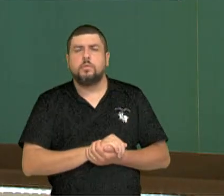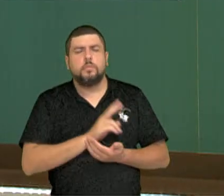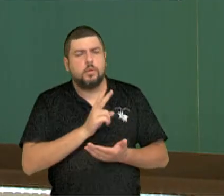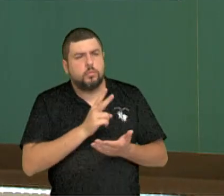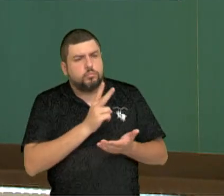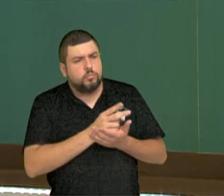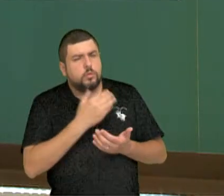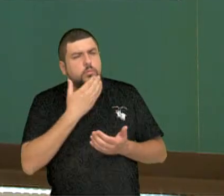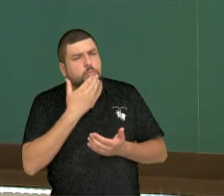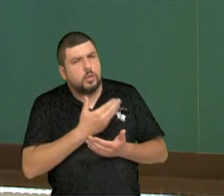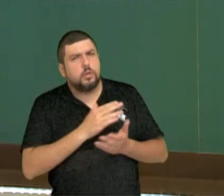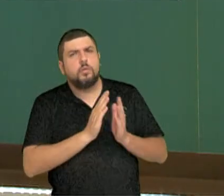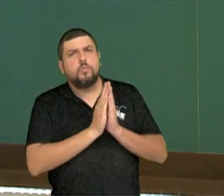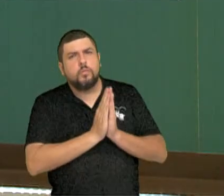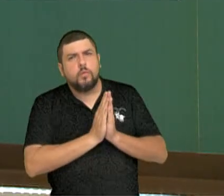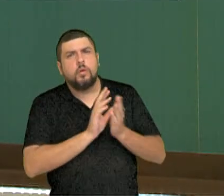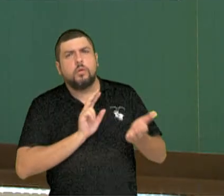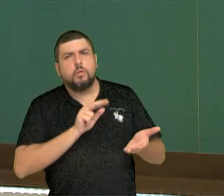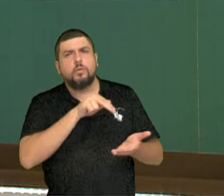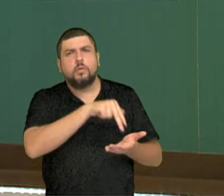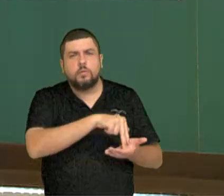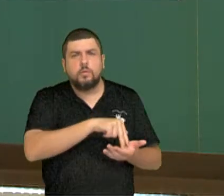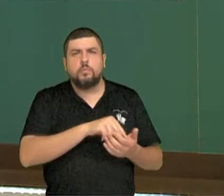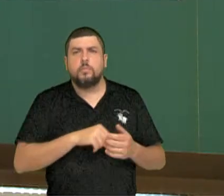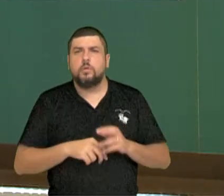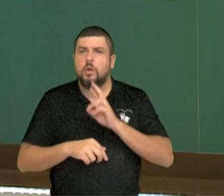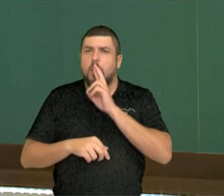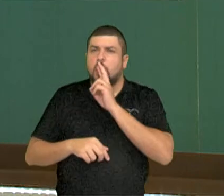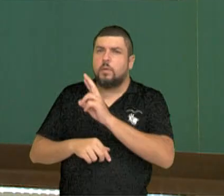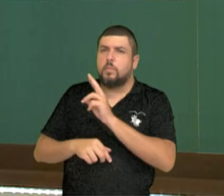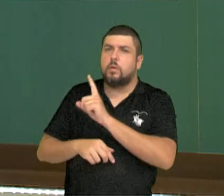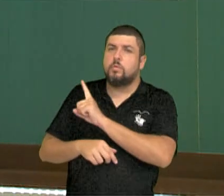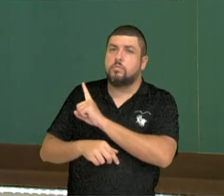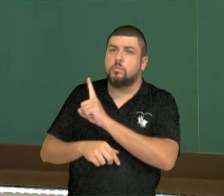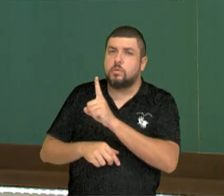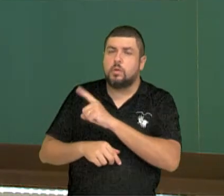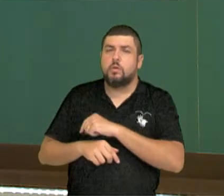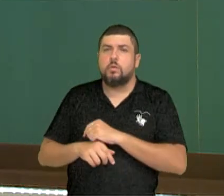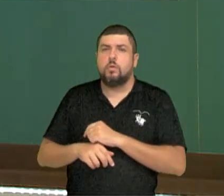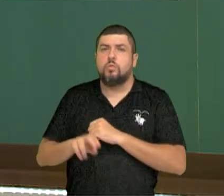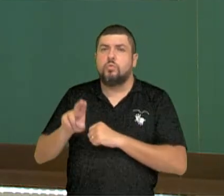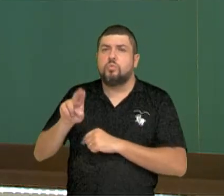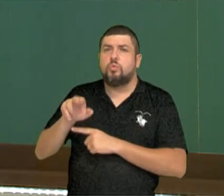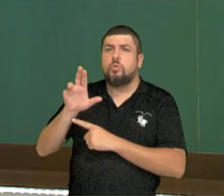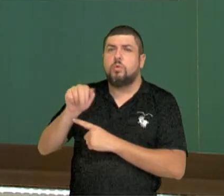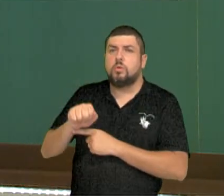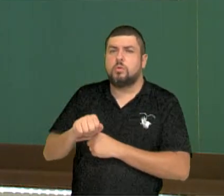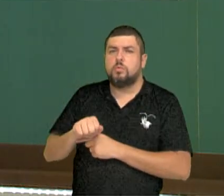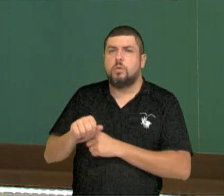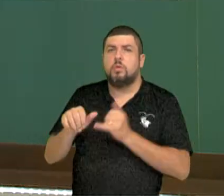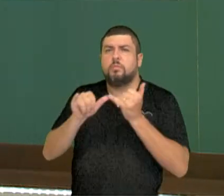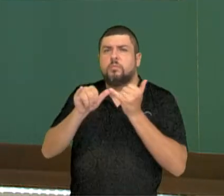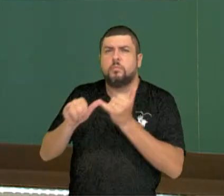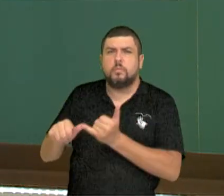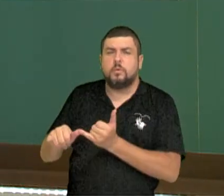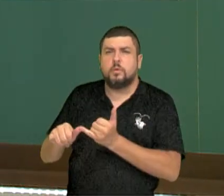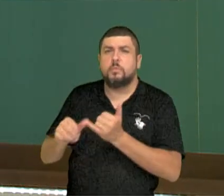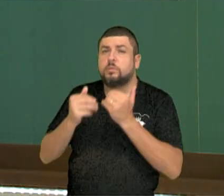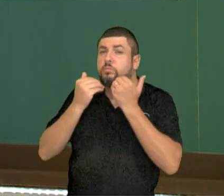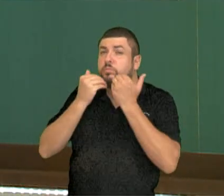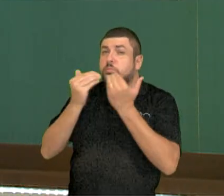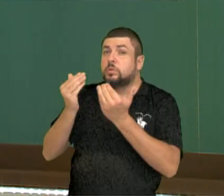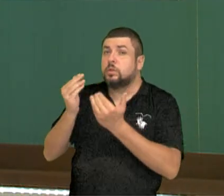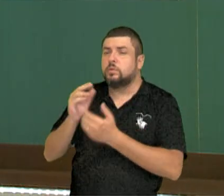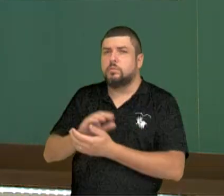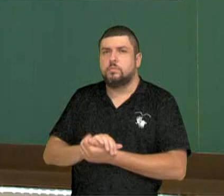levante, levante, e ele sempre respondendo negativamente. No, nunca, jamais, de nenhuma maneira. O que se